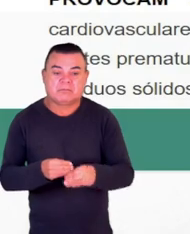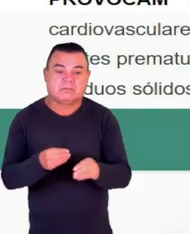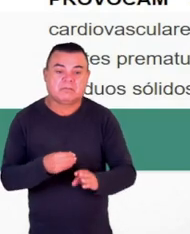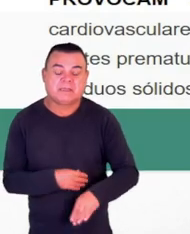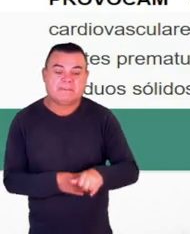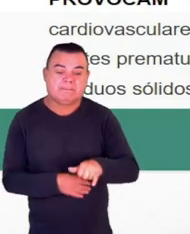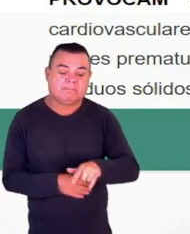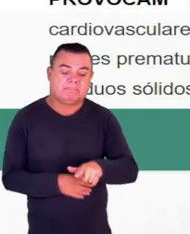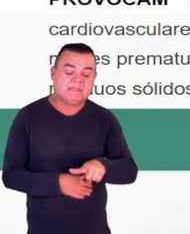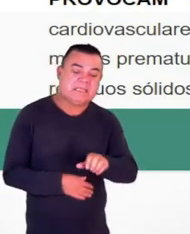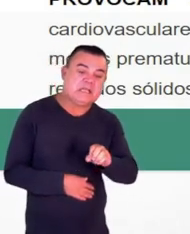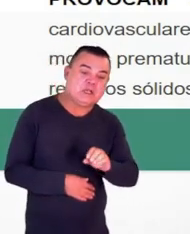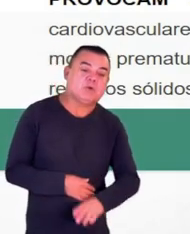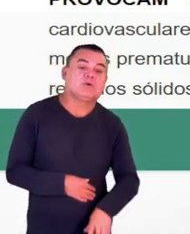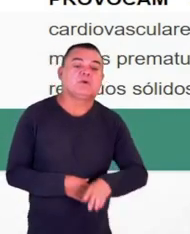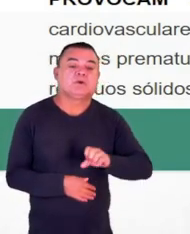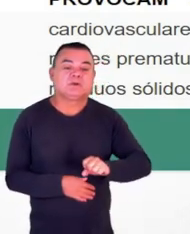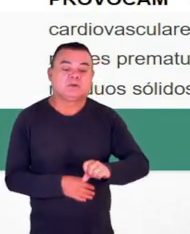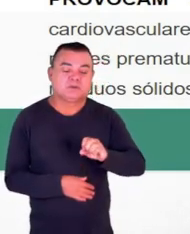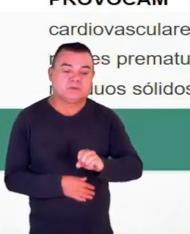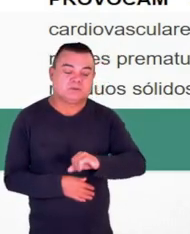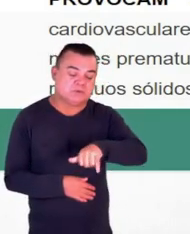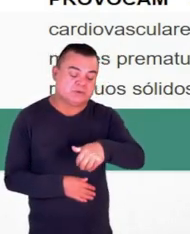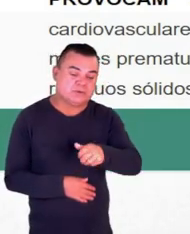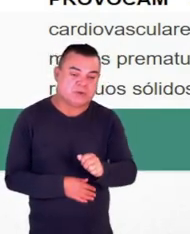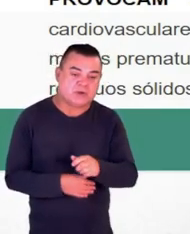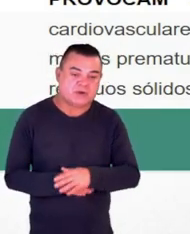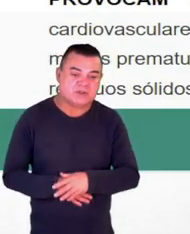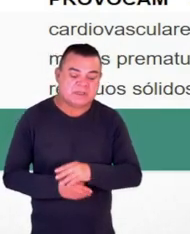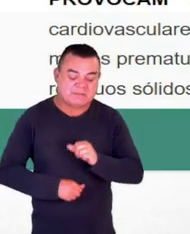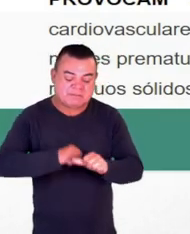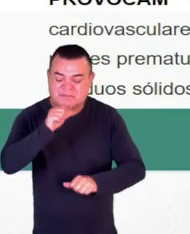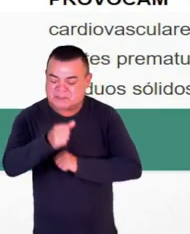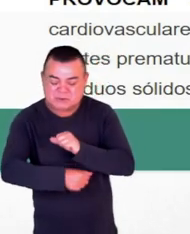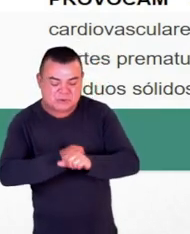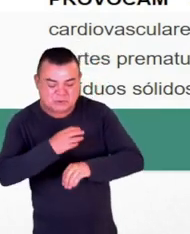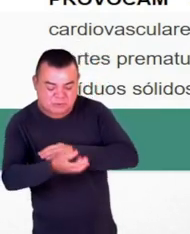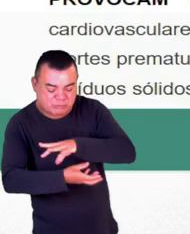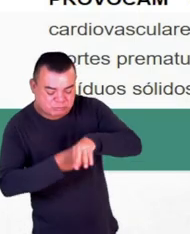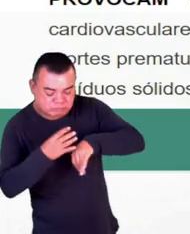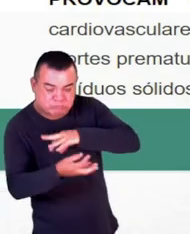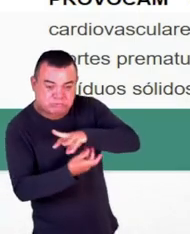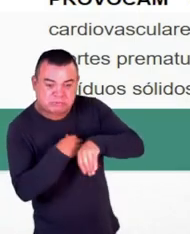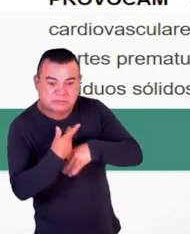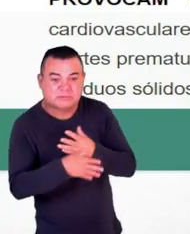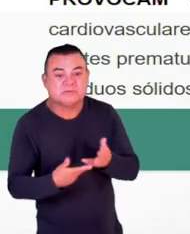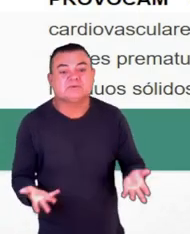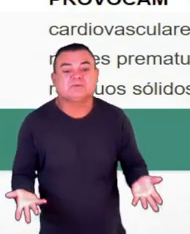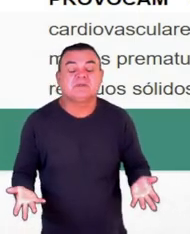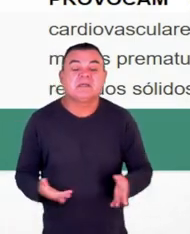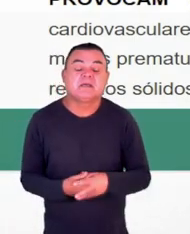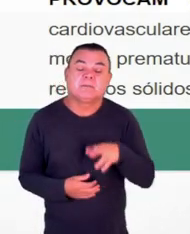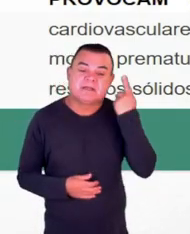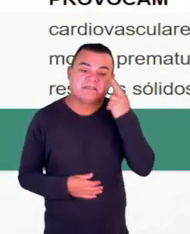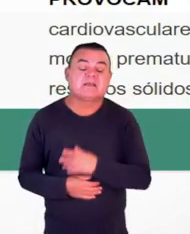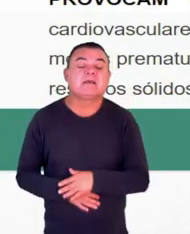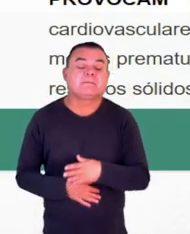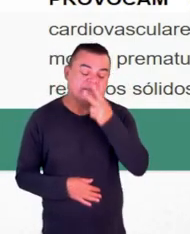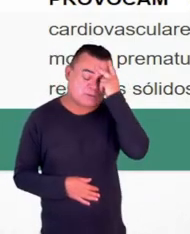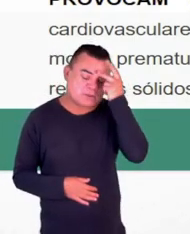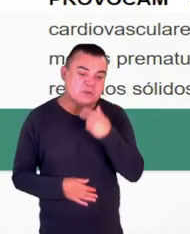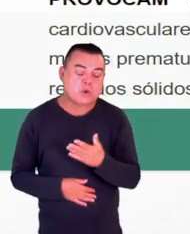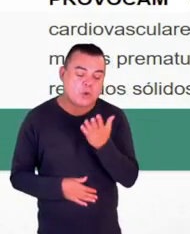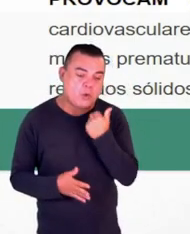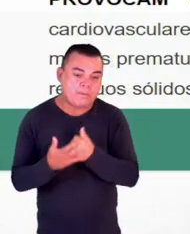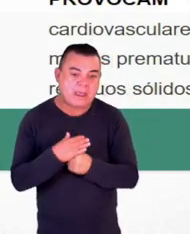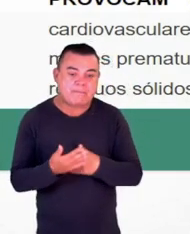aditivo né para que eles tenham hiperatividade aquele desejo né que faz com que as pessoas comprem comam mais mais e mais eh